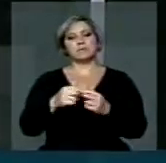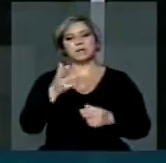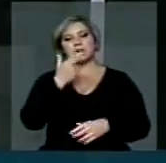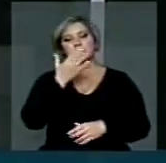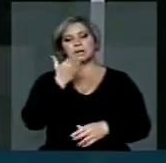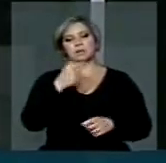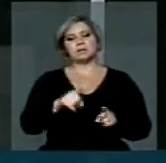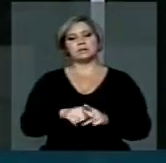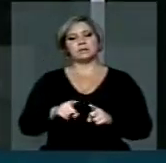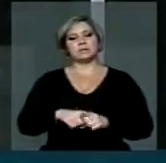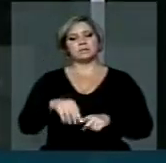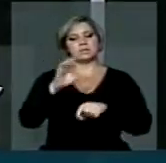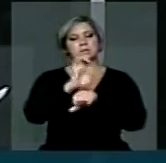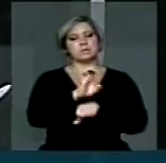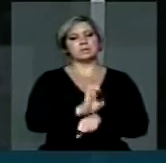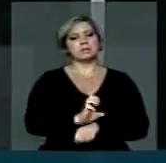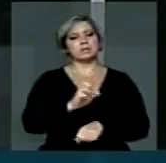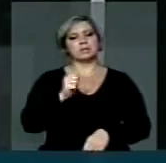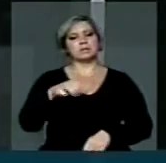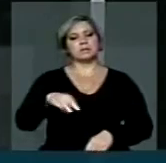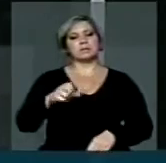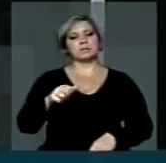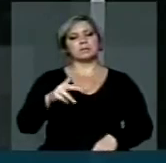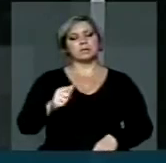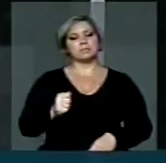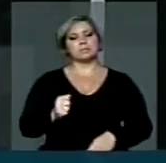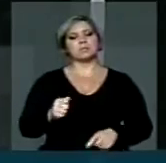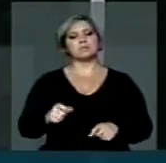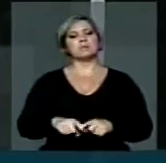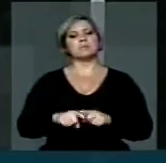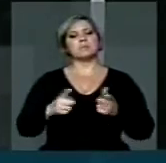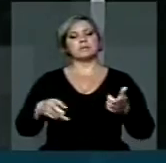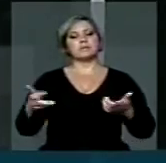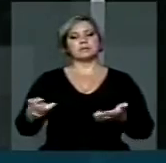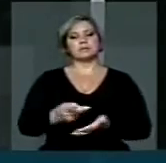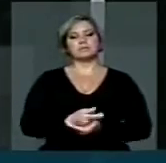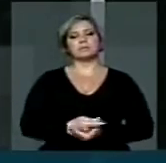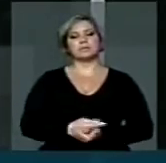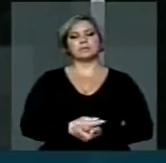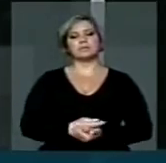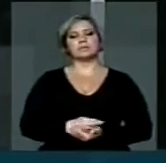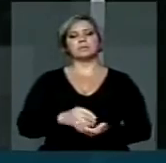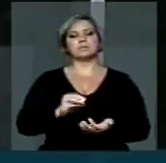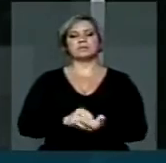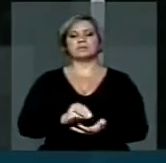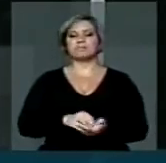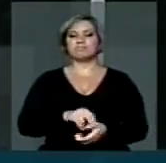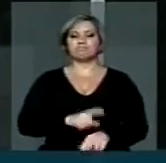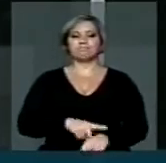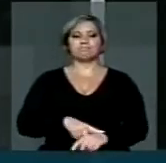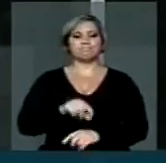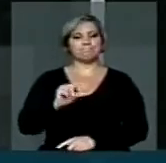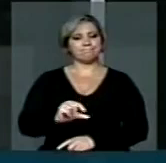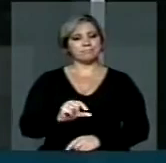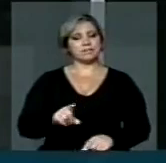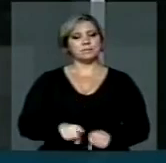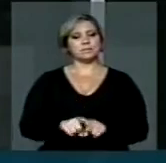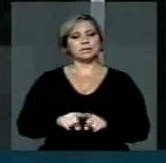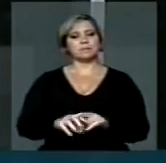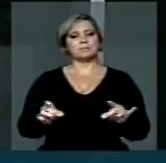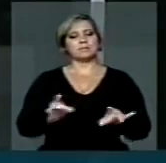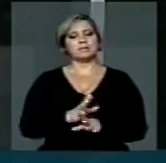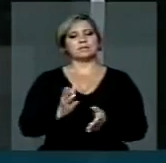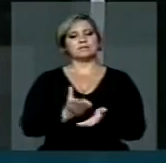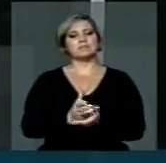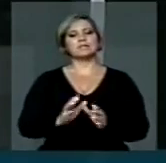no estado do Amapá. Mas, devido à escassez do tempo, nós encerramos